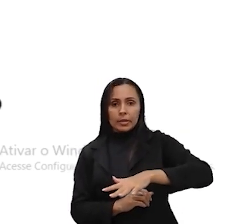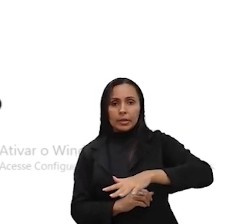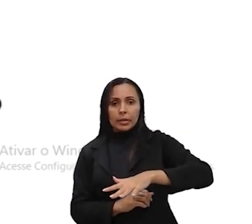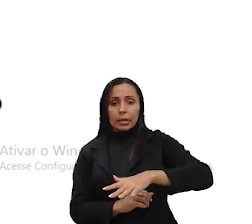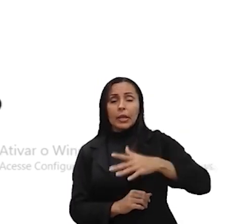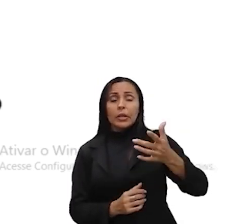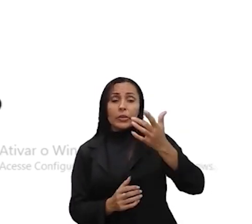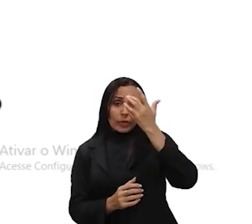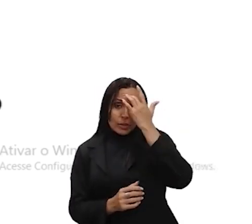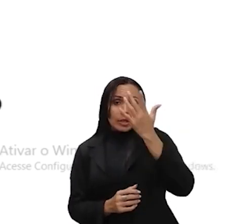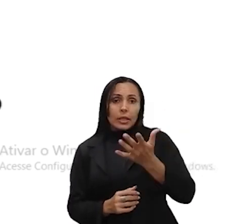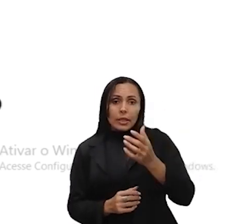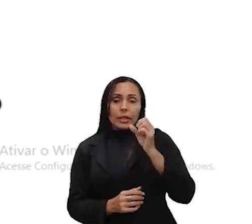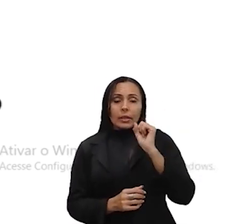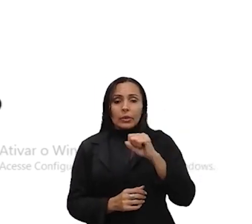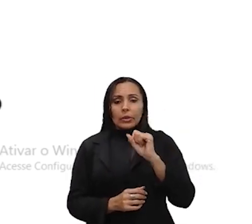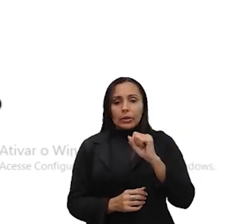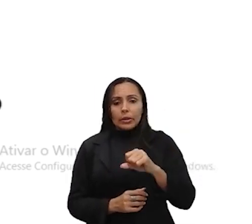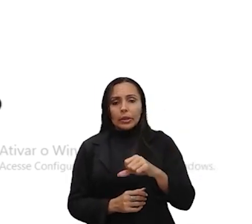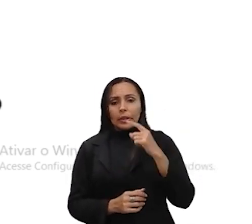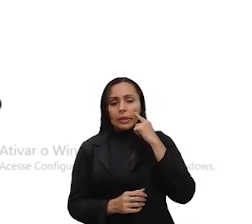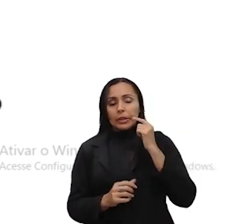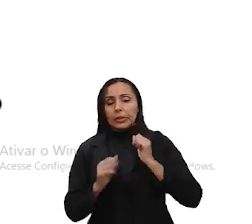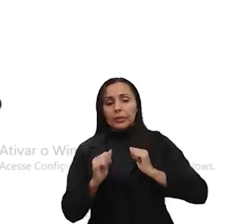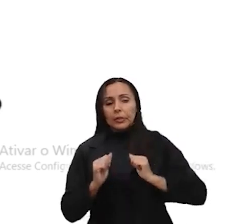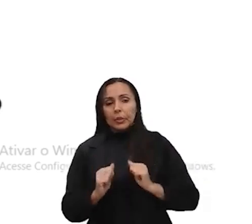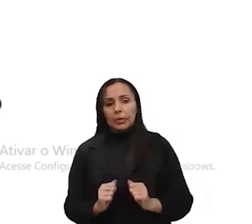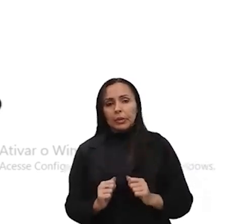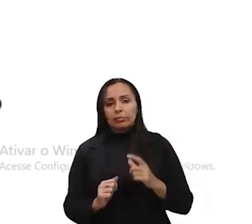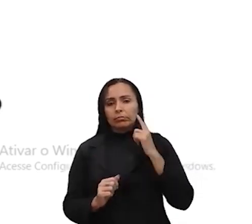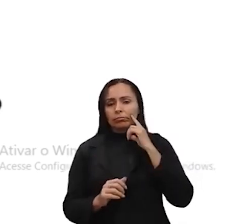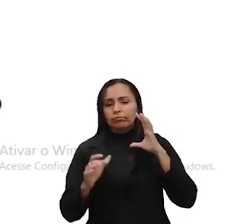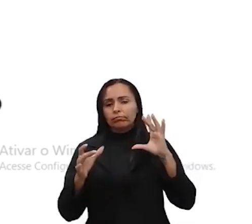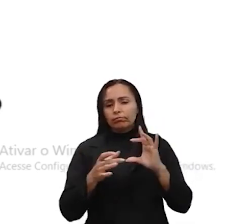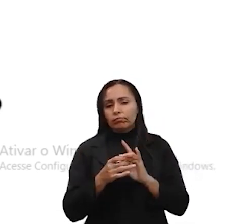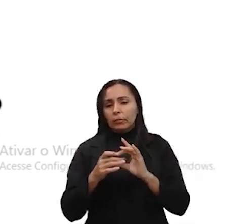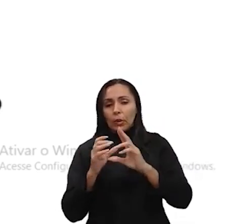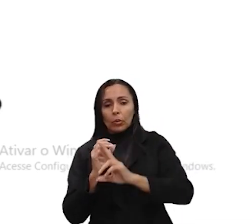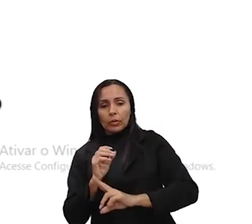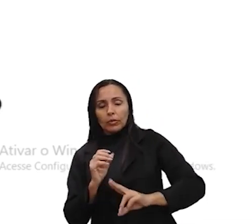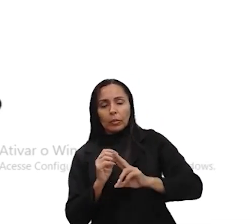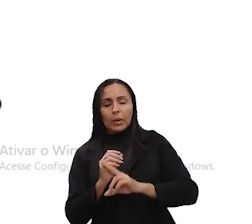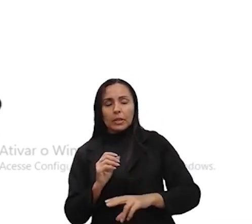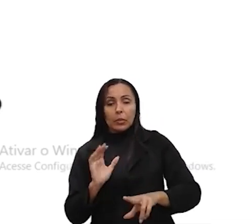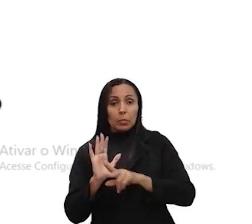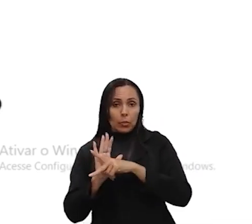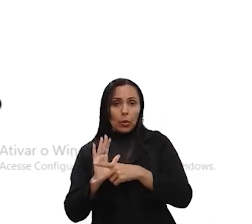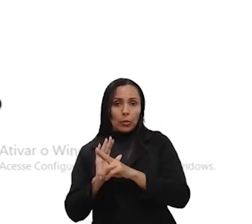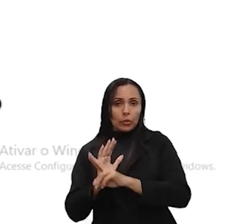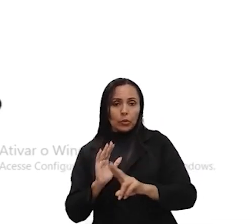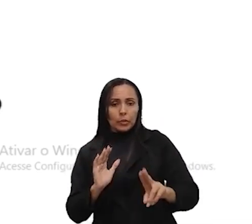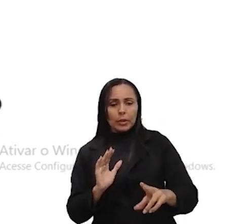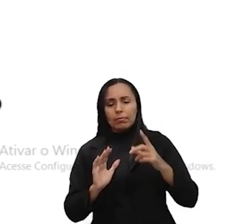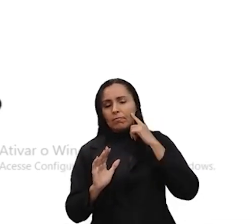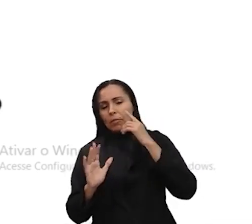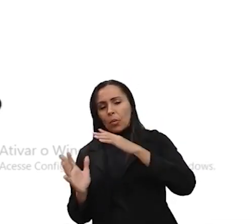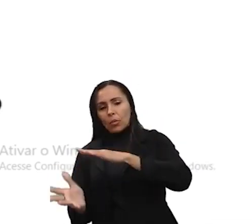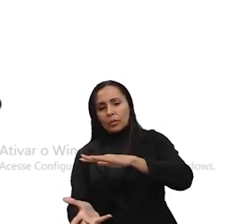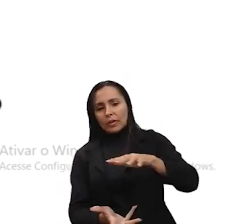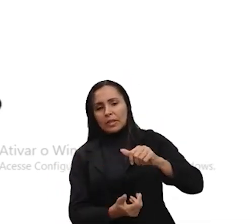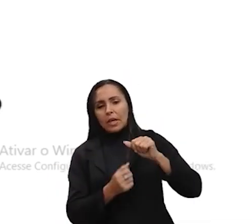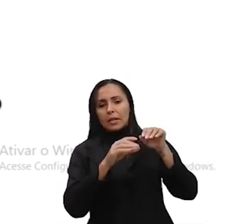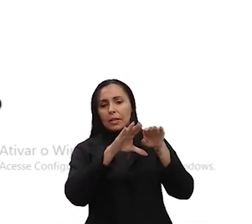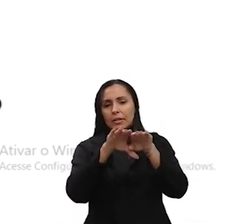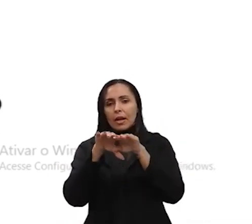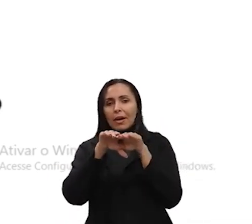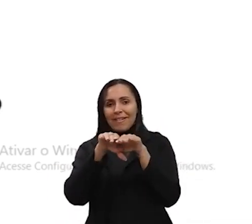para facilitar, na verdade, para poder uniformizar e, como já diz o próprio nome, né, universalizar essa